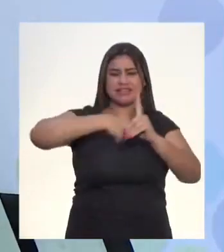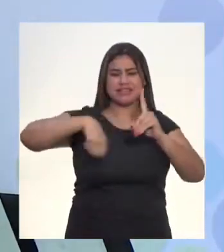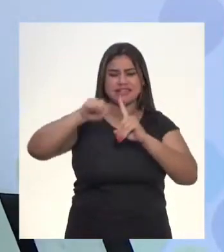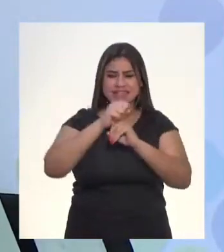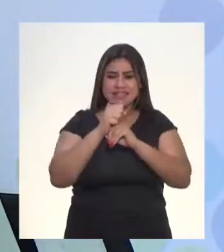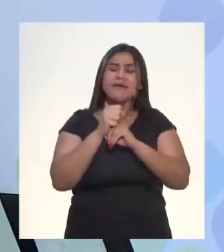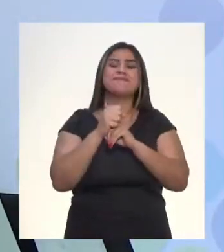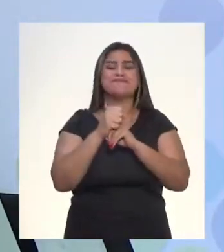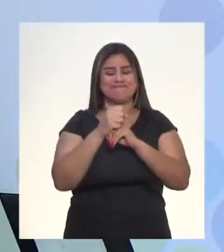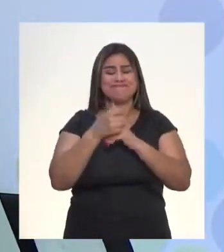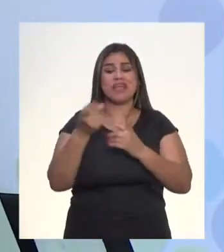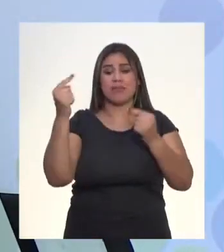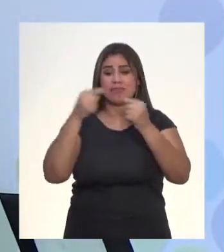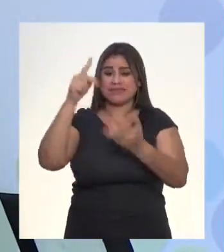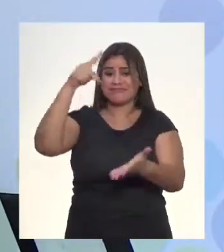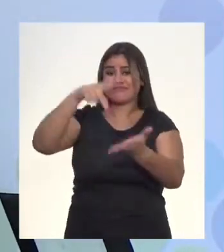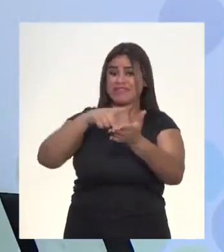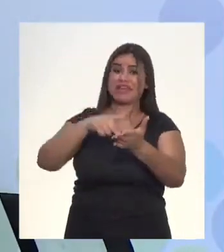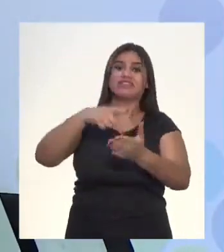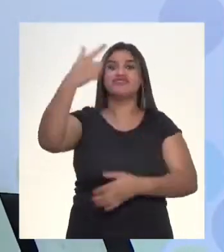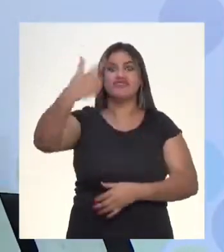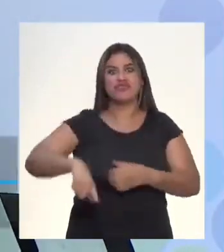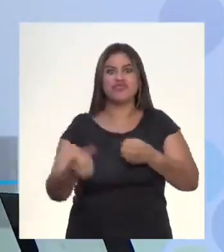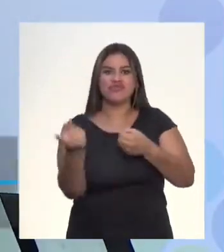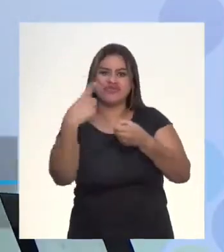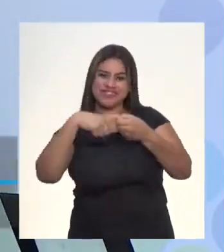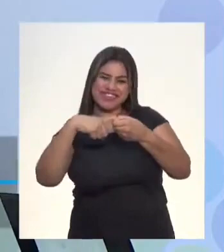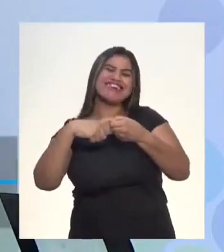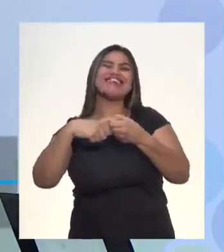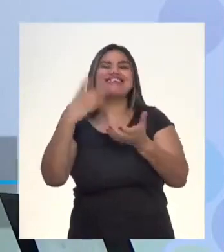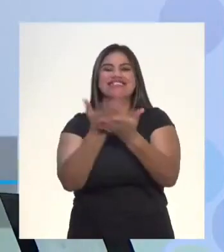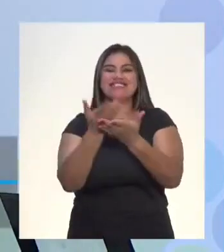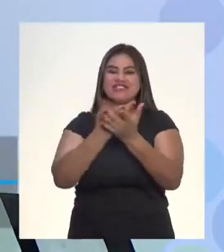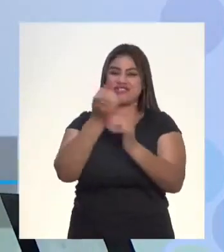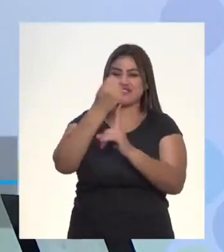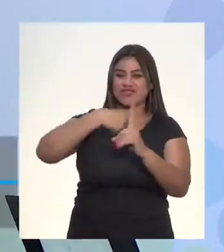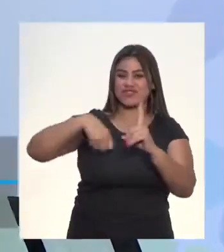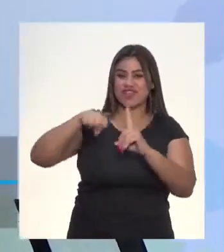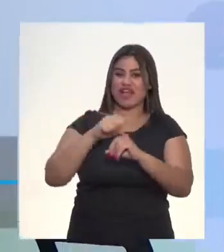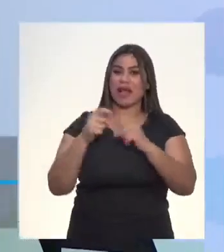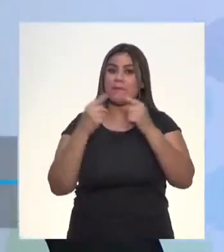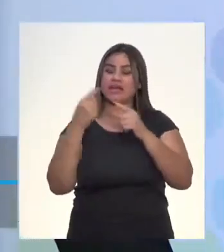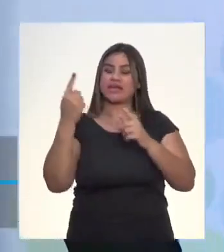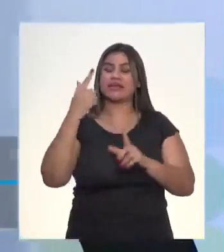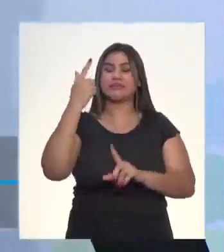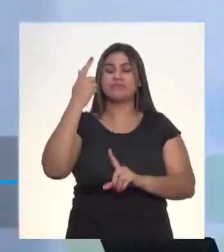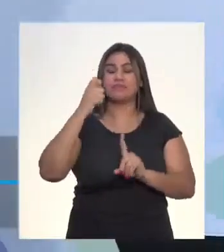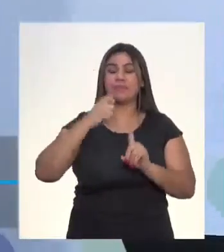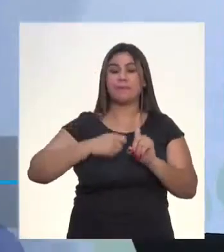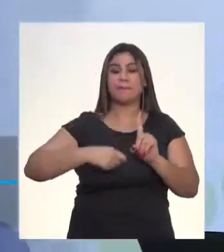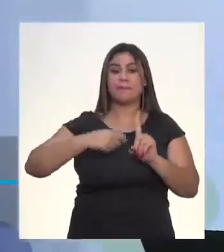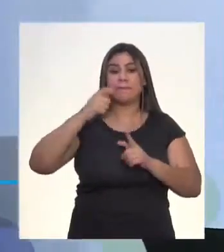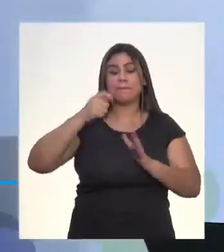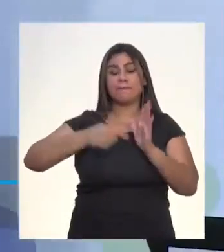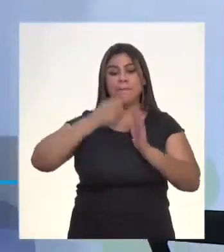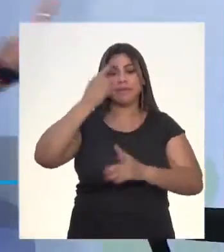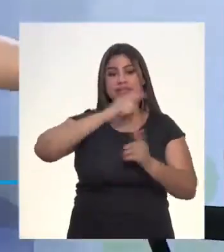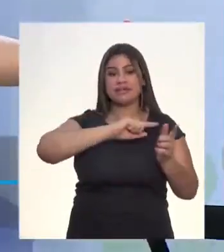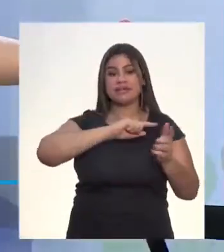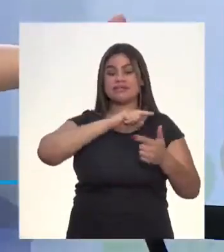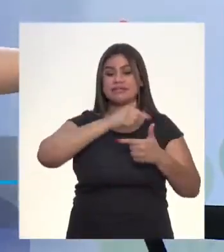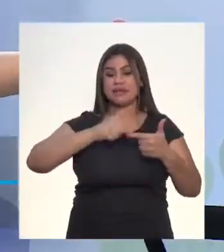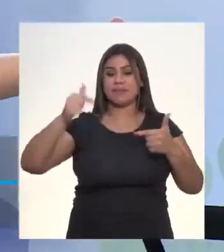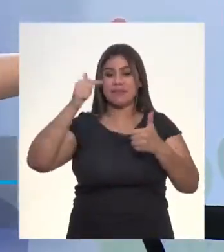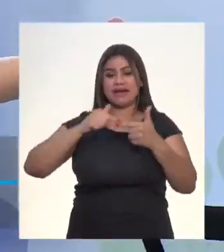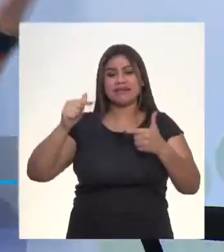para mais uma aula de Sociologia para vocês, né? Continuando a nossa primeira aula ali na primeira semana de fevereiro. E é sempre um prazer estar de volta aqui com a